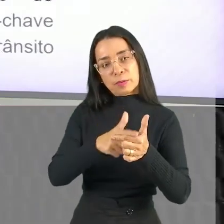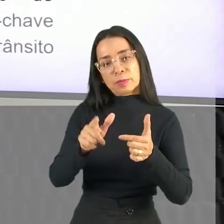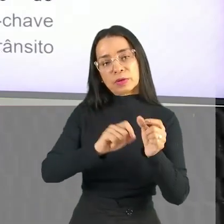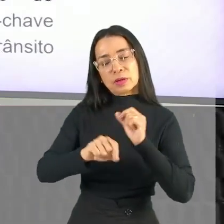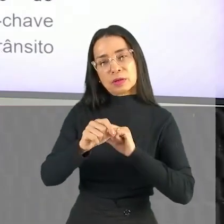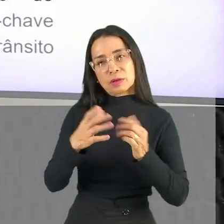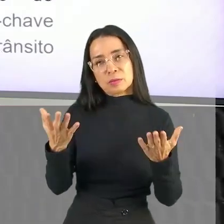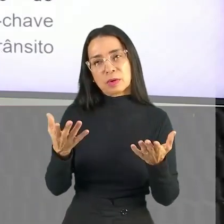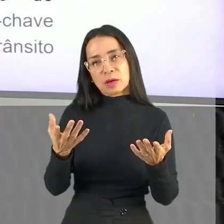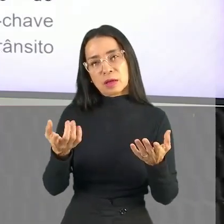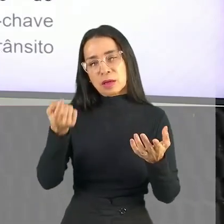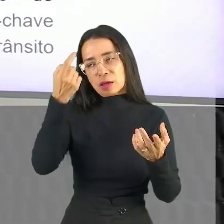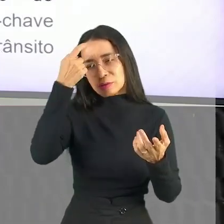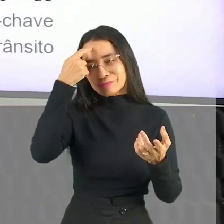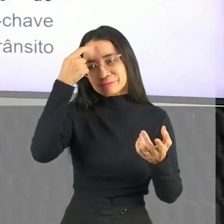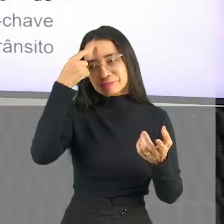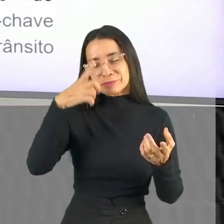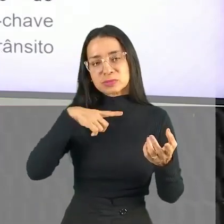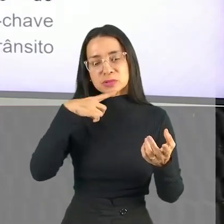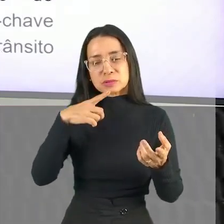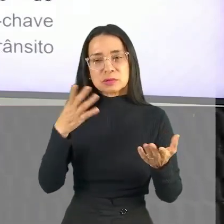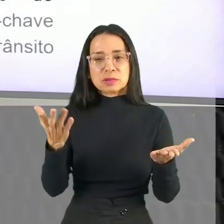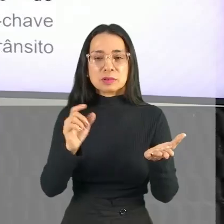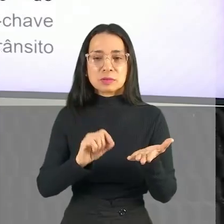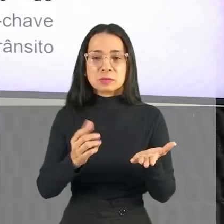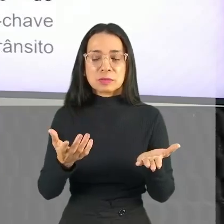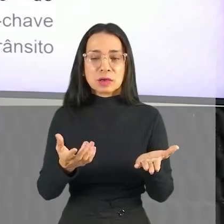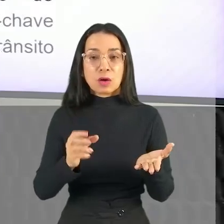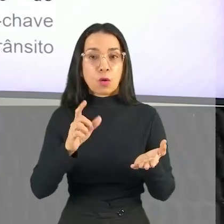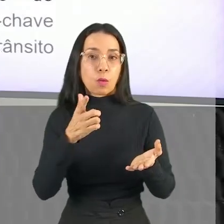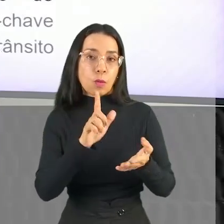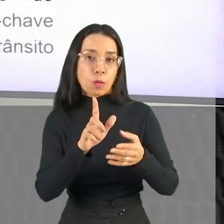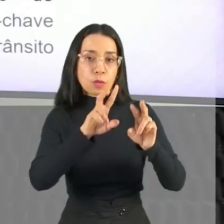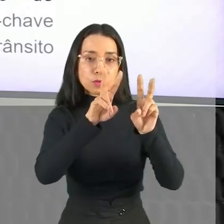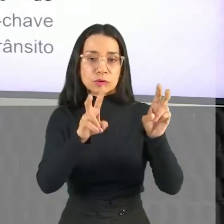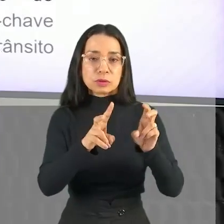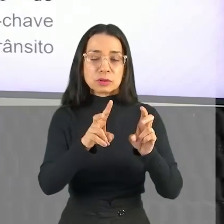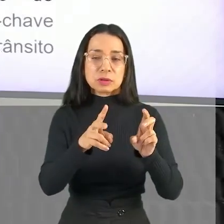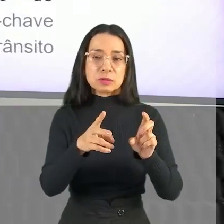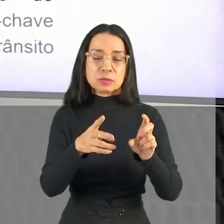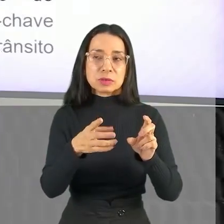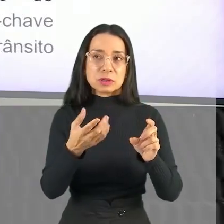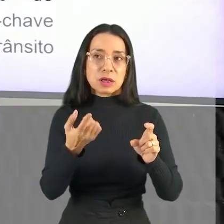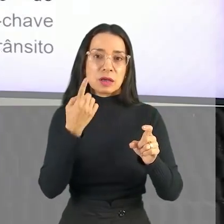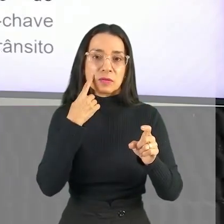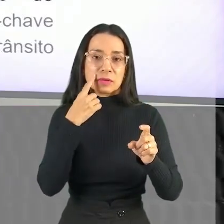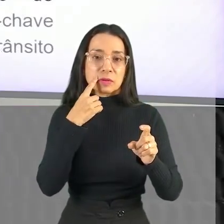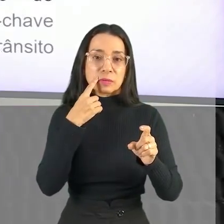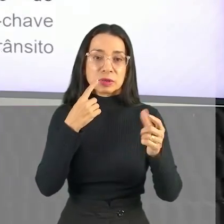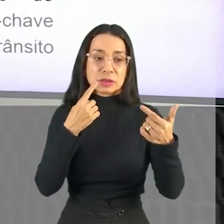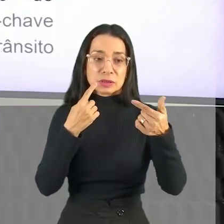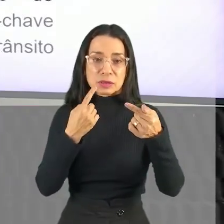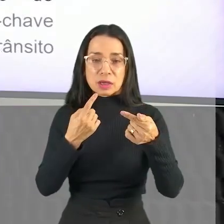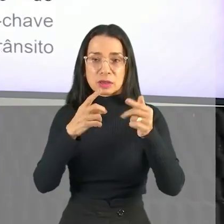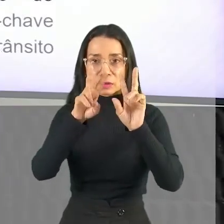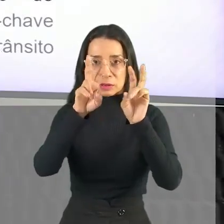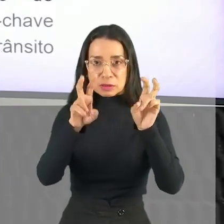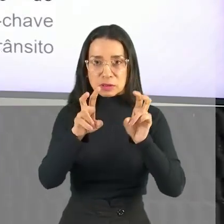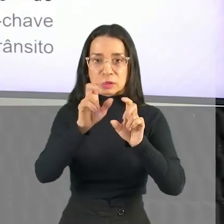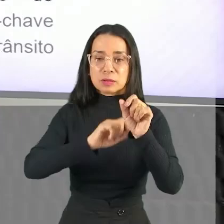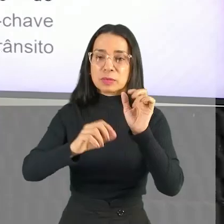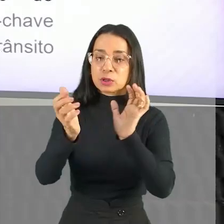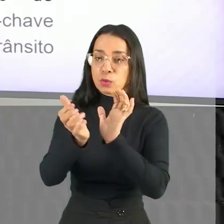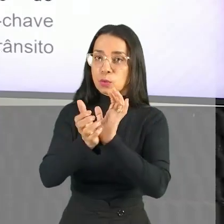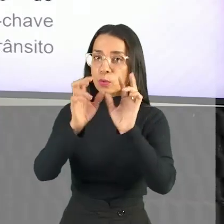dilemático e outros temas que nós vimos, nós chegamos a ver 7 categorias temáticas que podem cair. Mas,